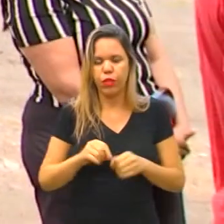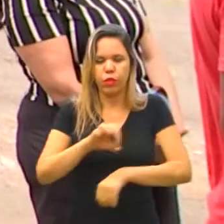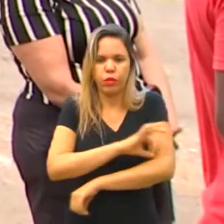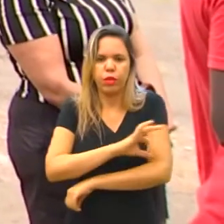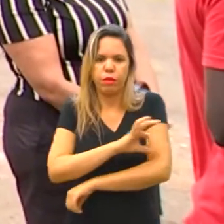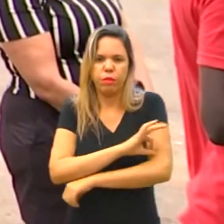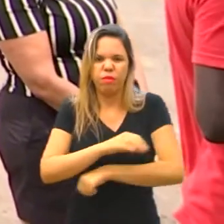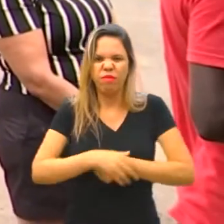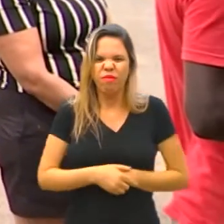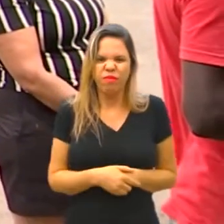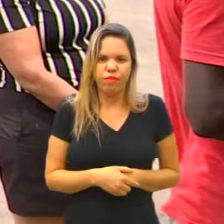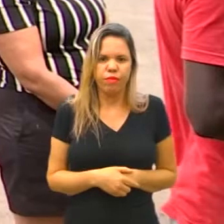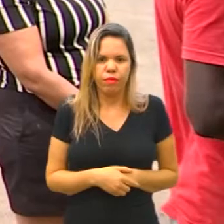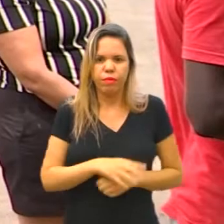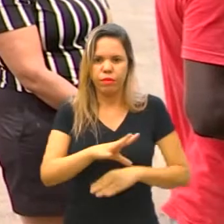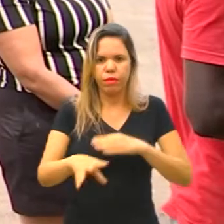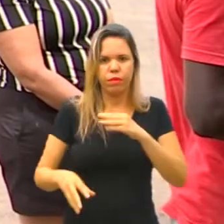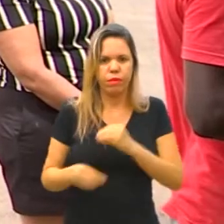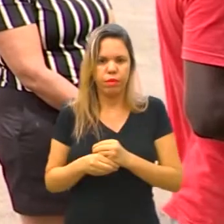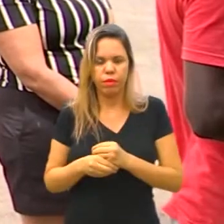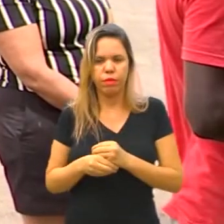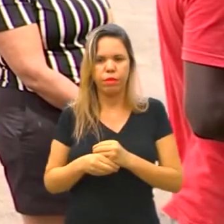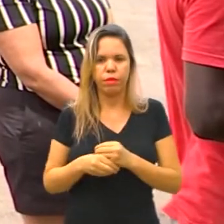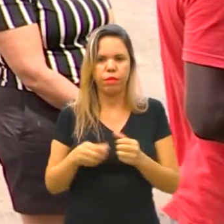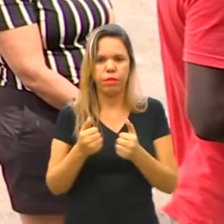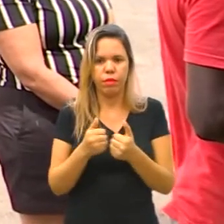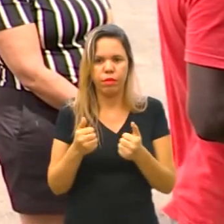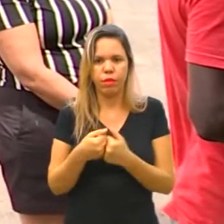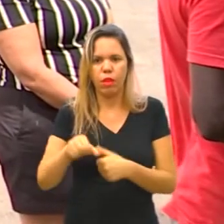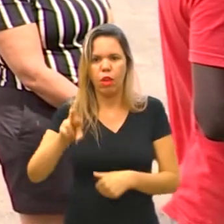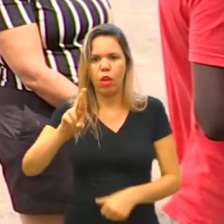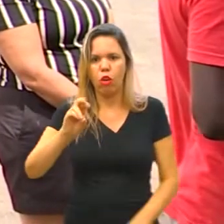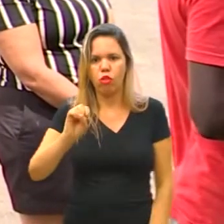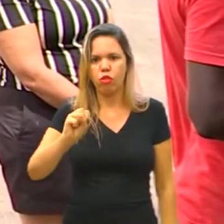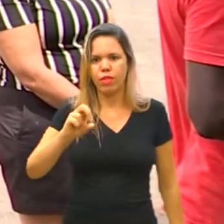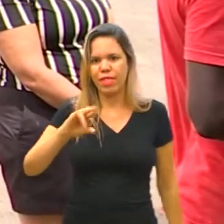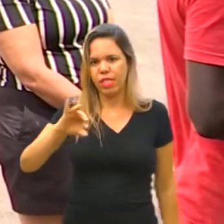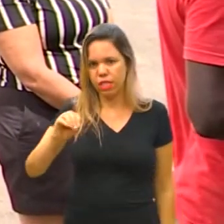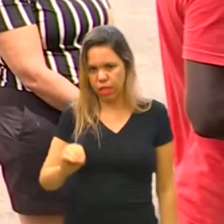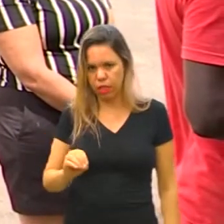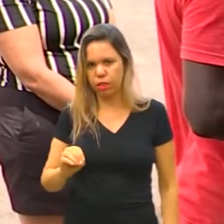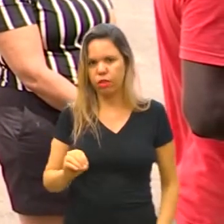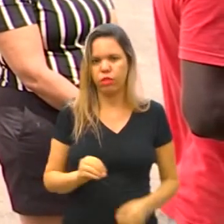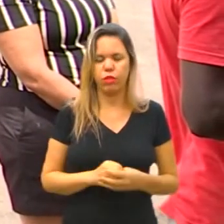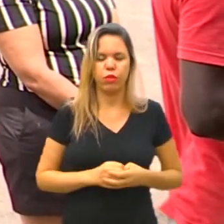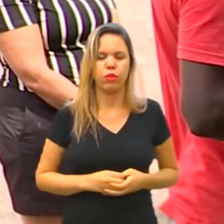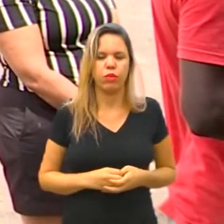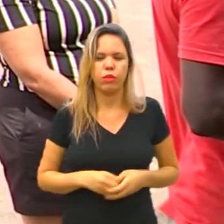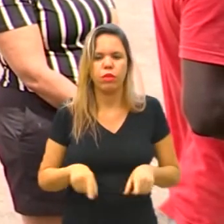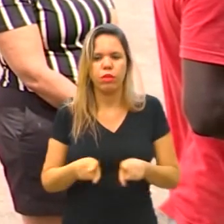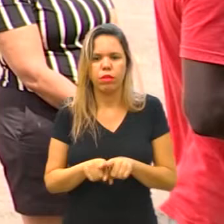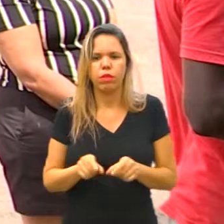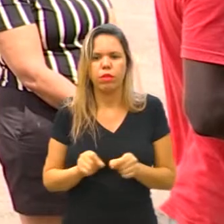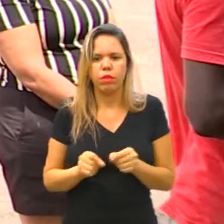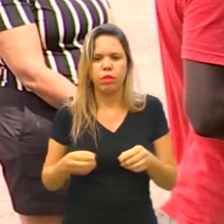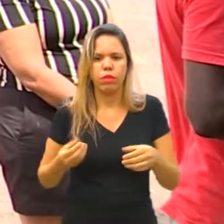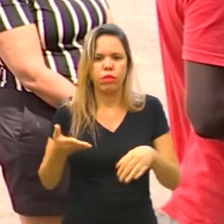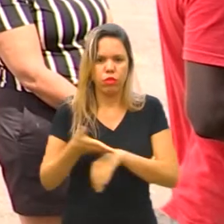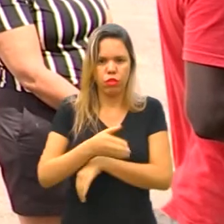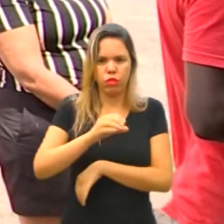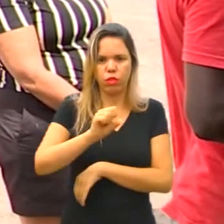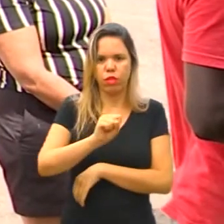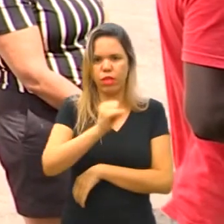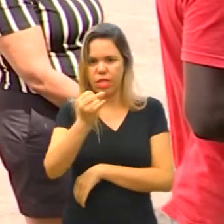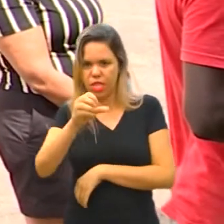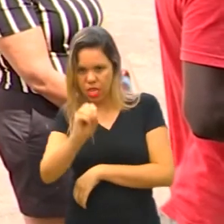que fez ao Executivo. A implantação de uma linha no Jardim Rosário. E essa linha no Jardim Rosário também que